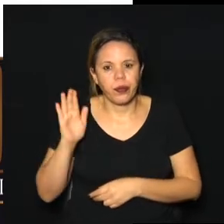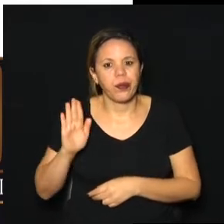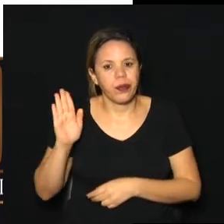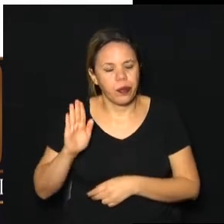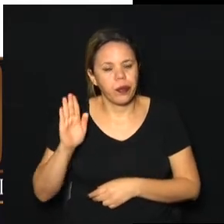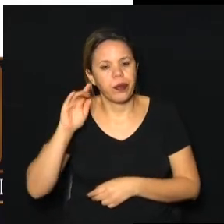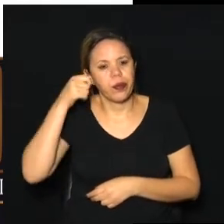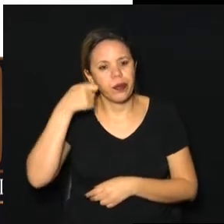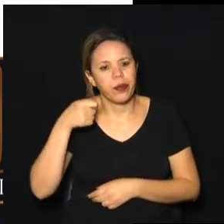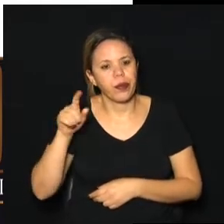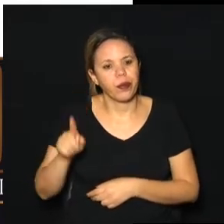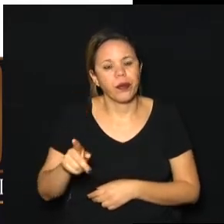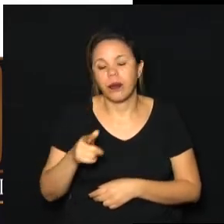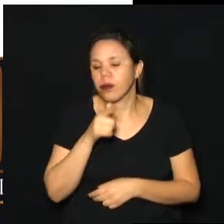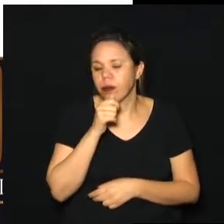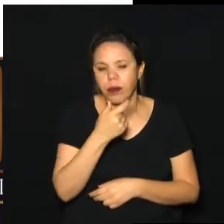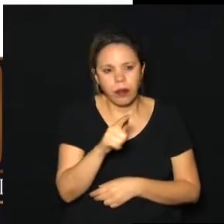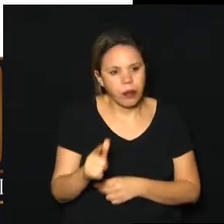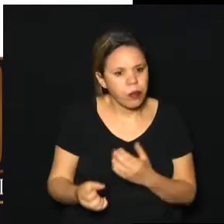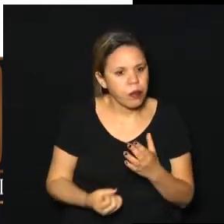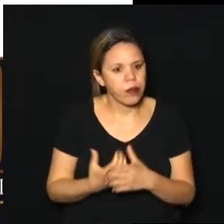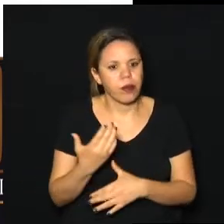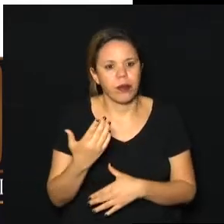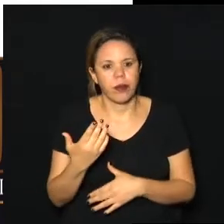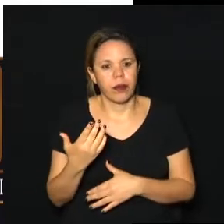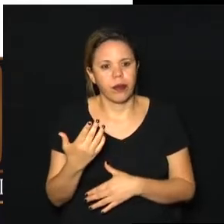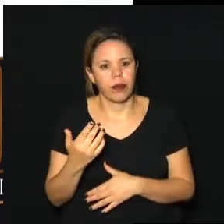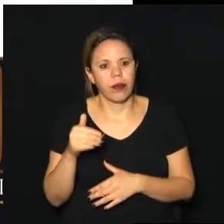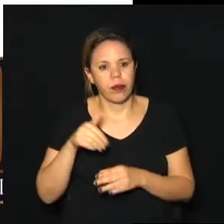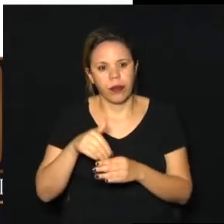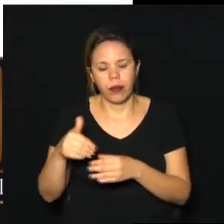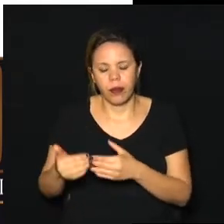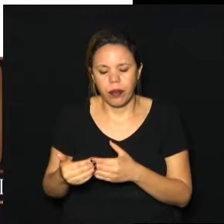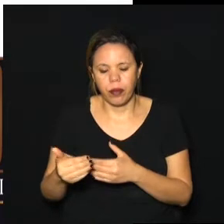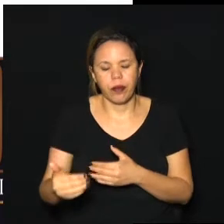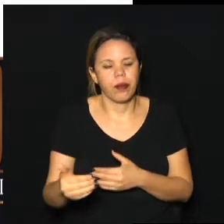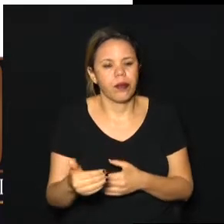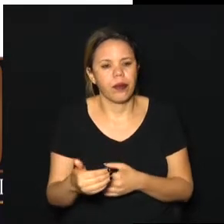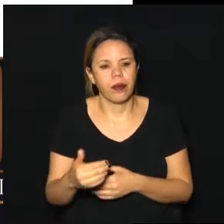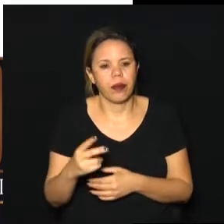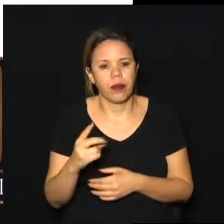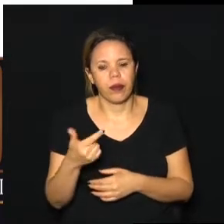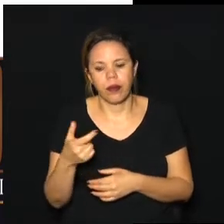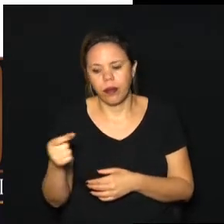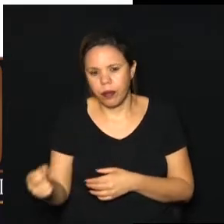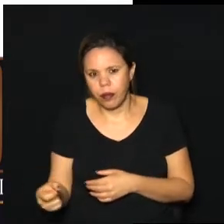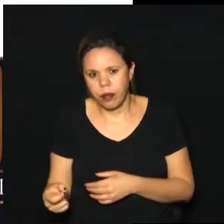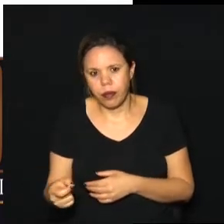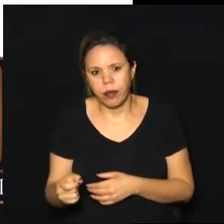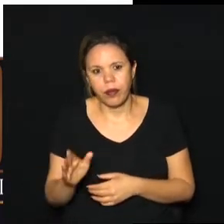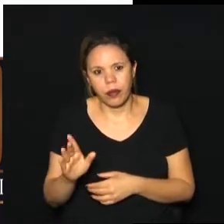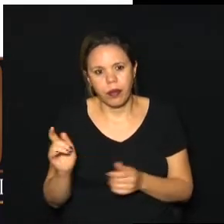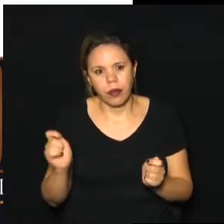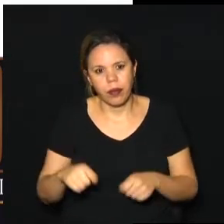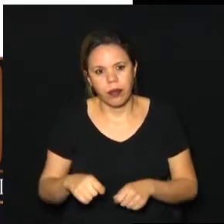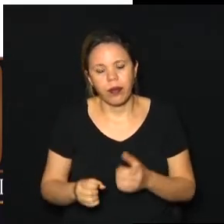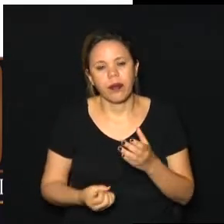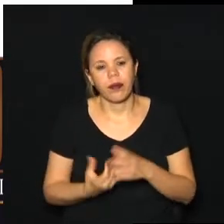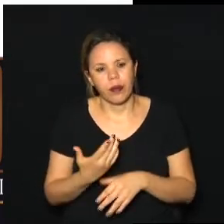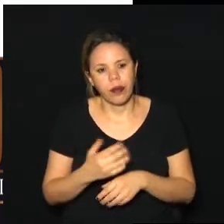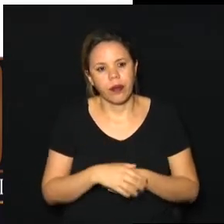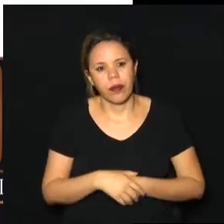candidatos negros. Isso ainda não existe, não vai acontecer nas eleições de 2020, mas é possível que